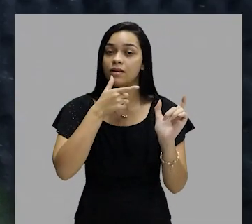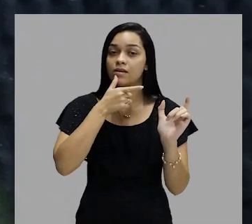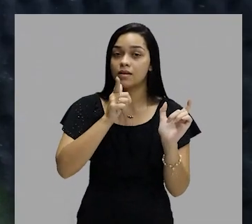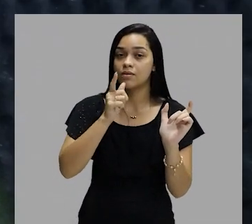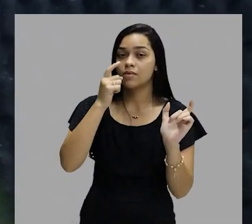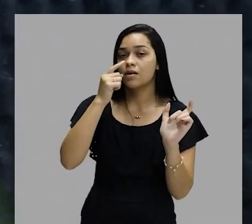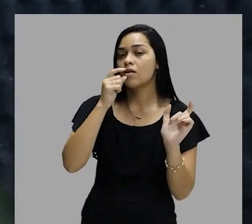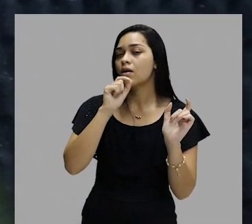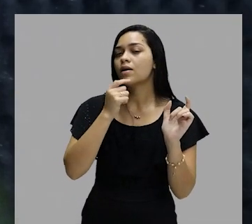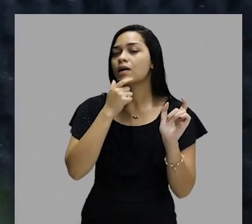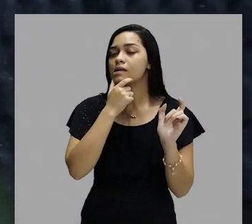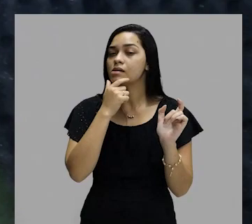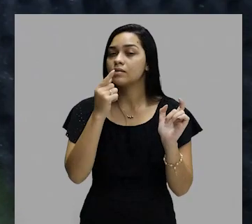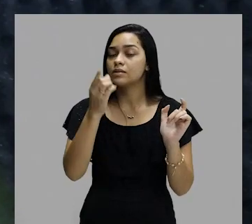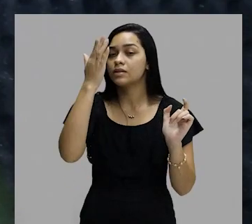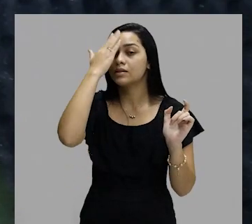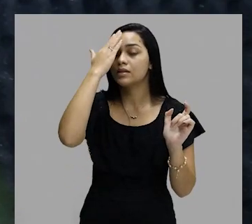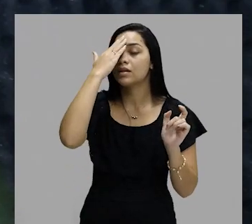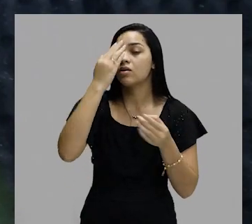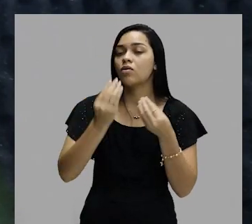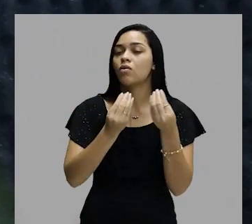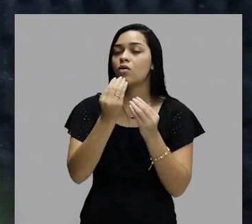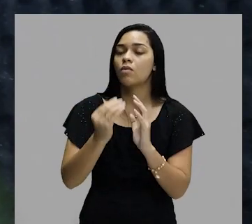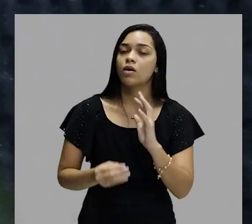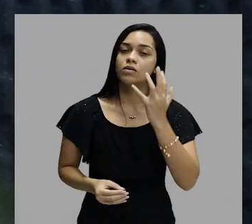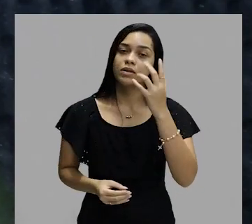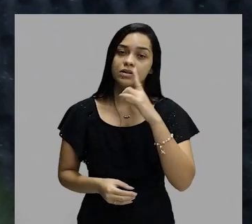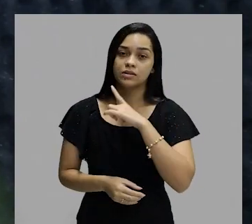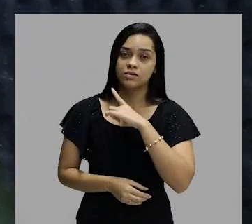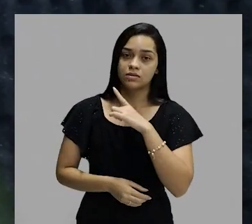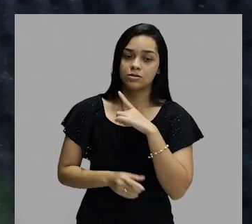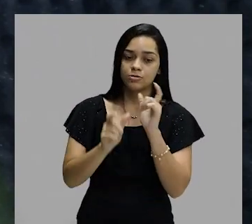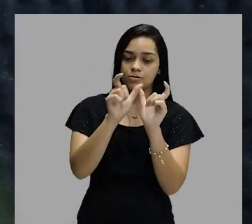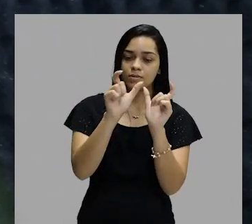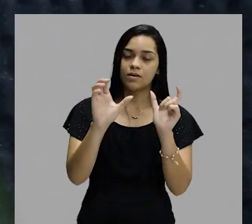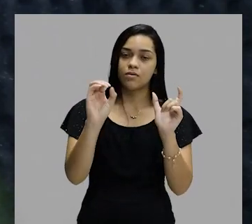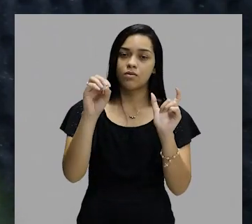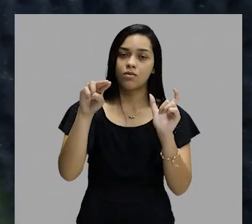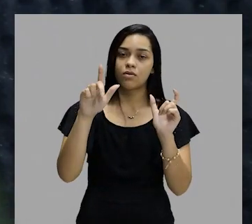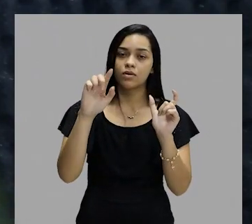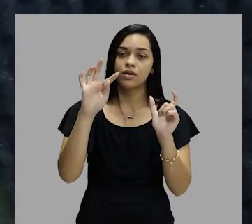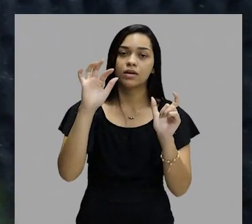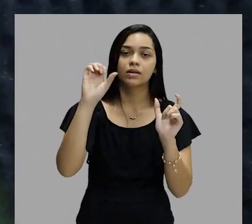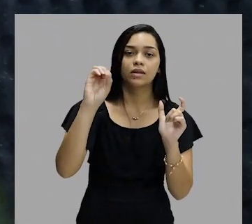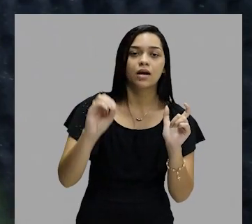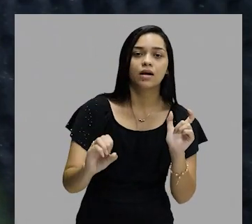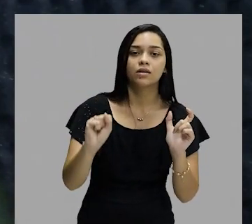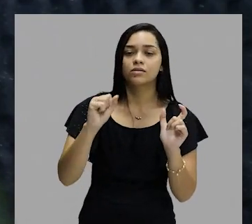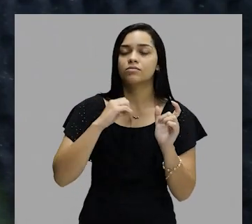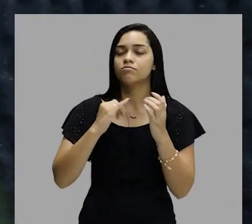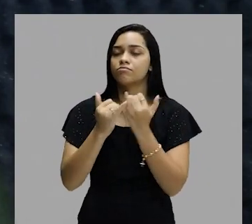inglesa é para você entender por que acontecem, então, as palavras cognatas. Por que existem palavras que se